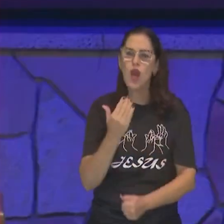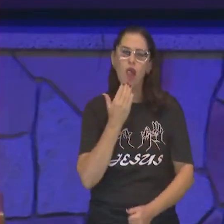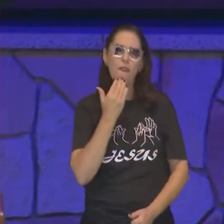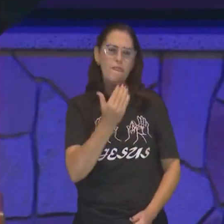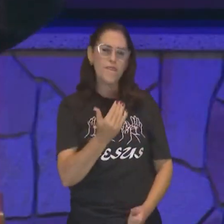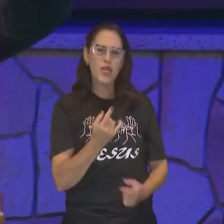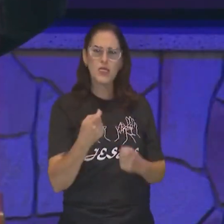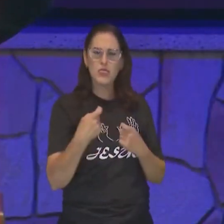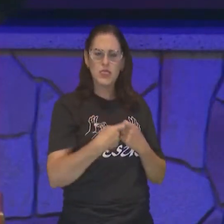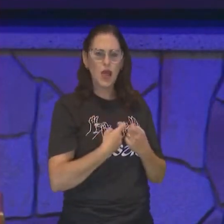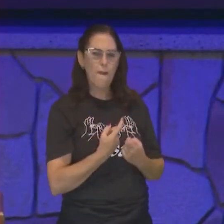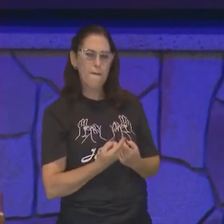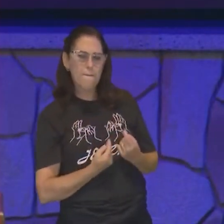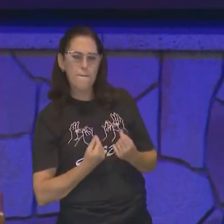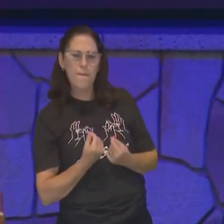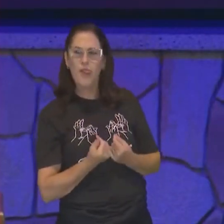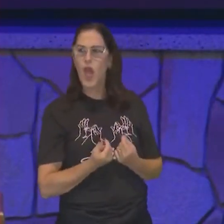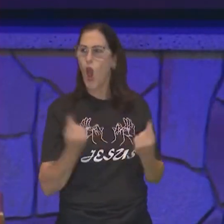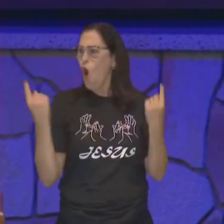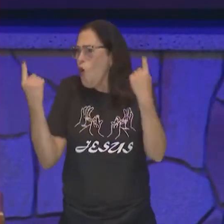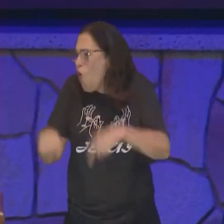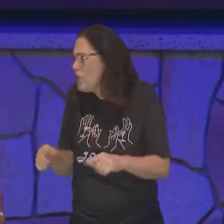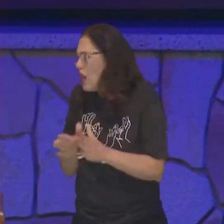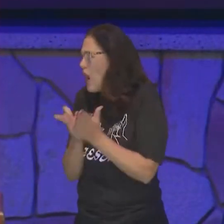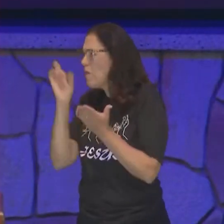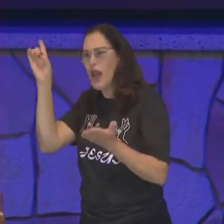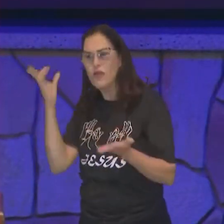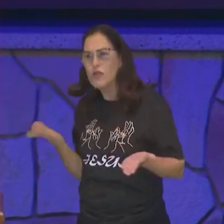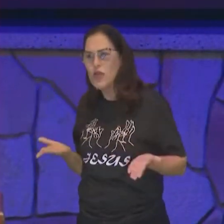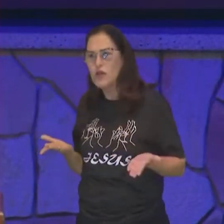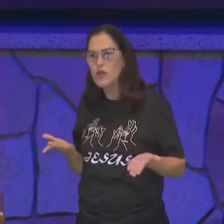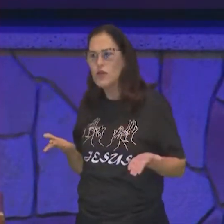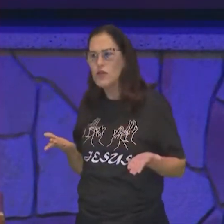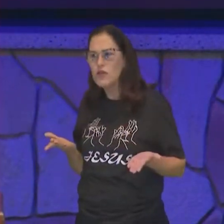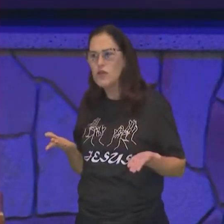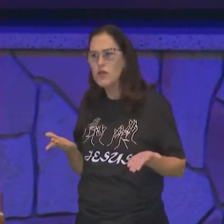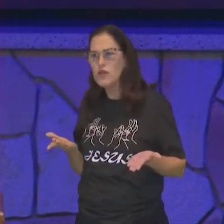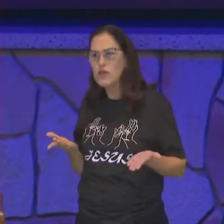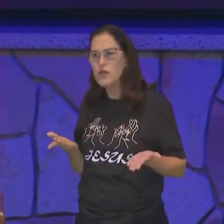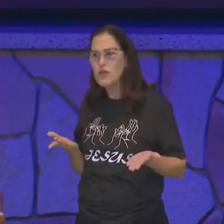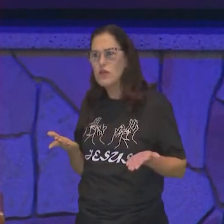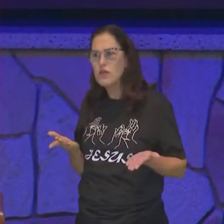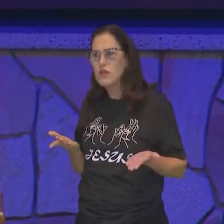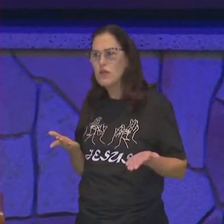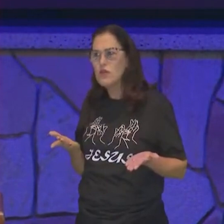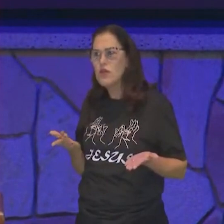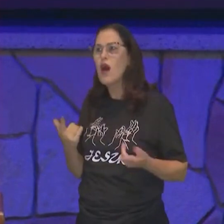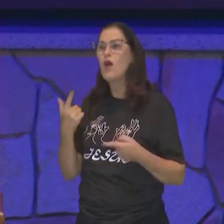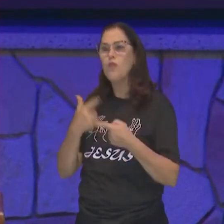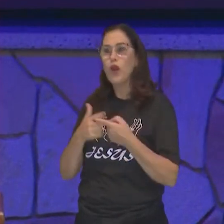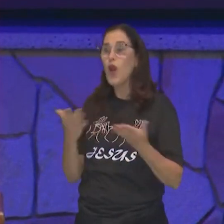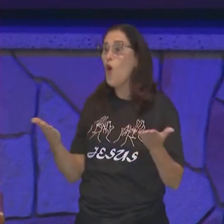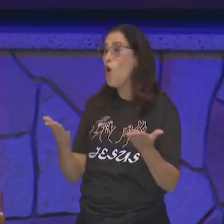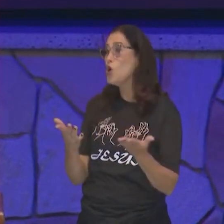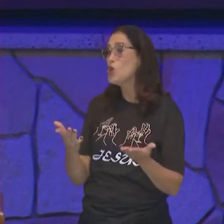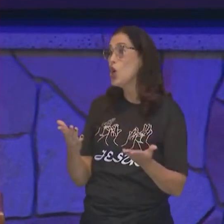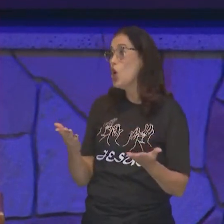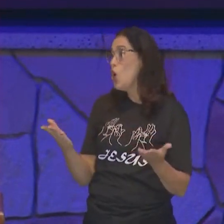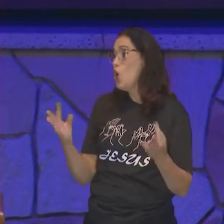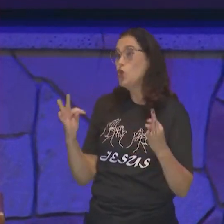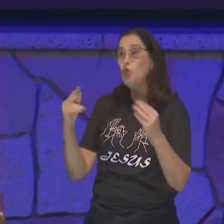preferências sexuais contrárias à palavra de Deus, queridos. Porque hoje tudo pode.